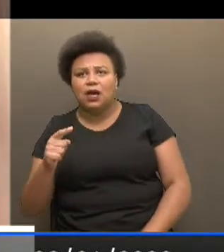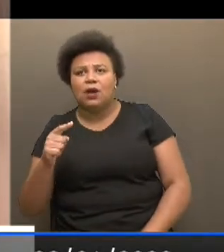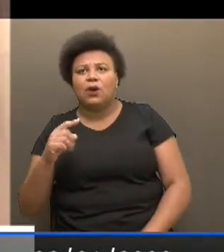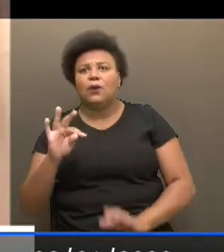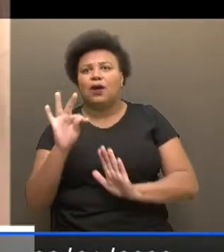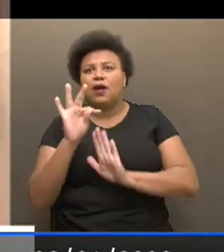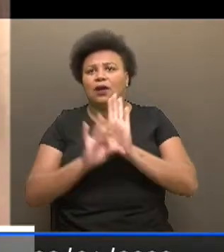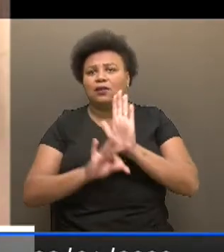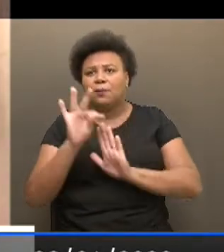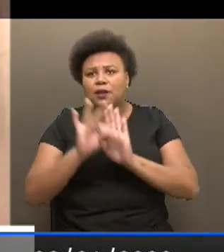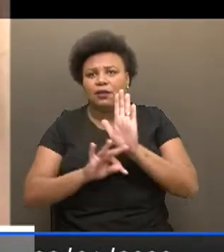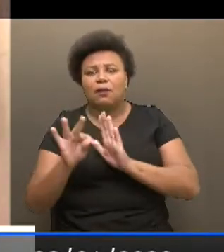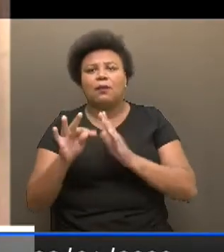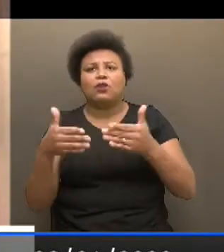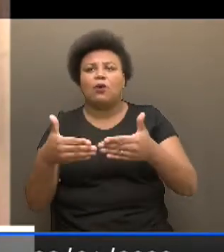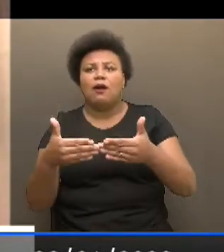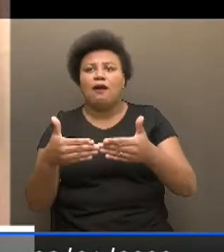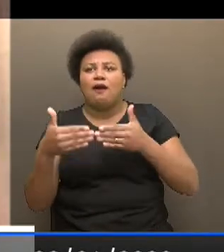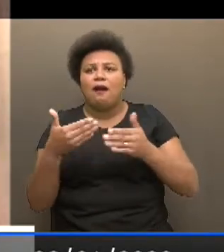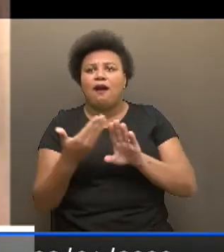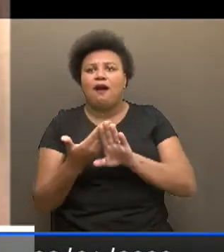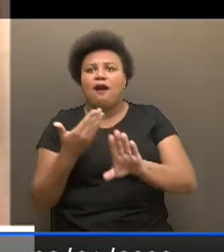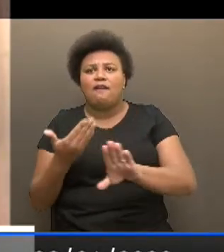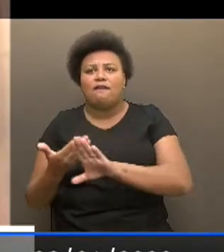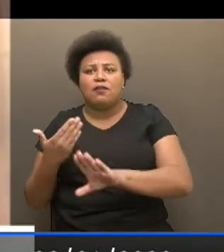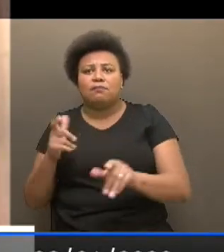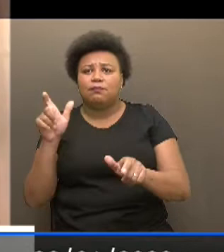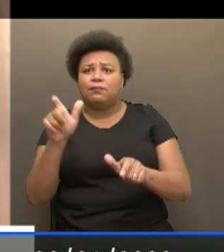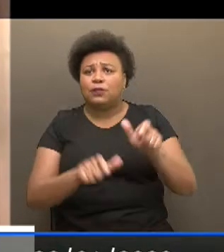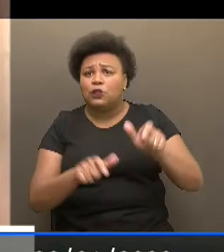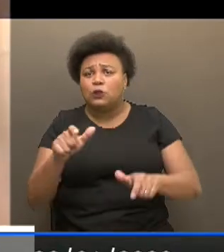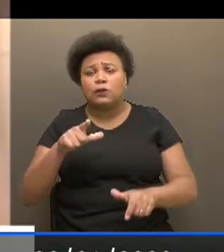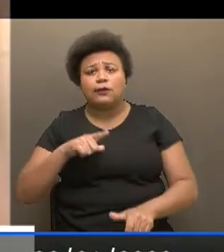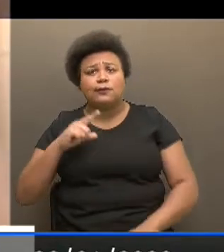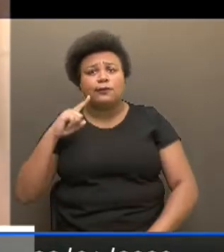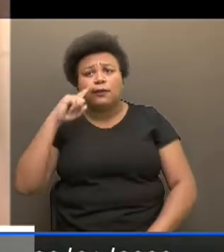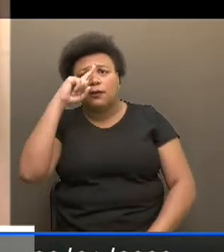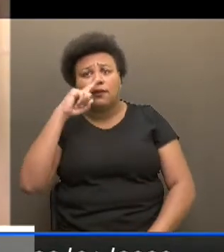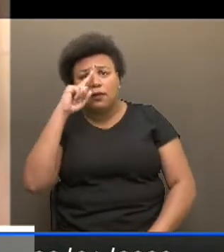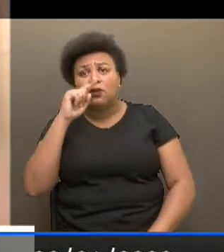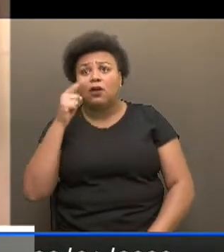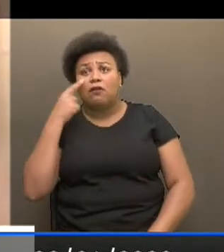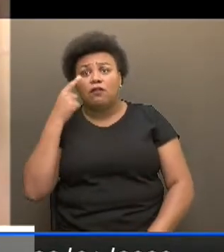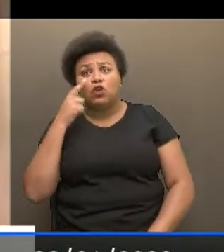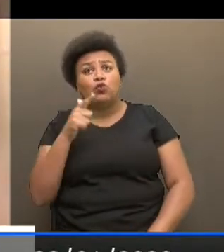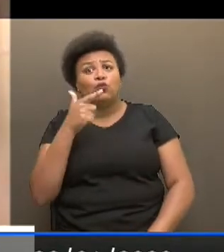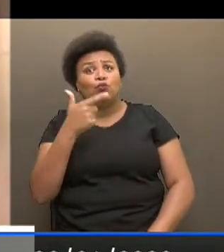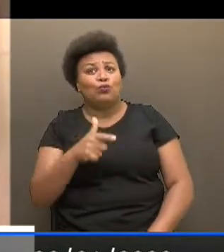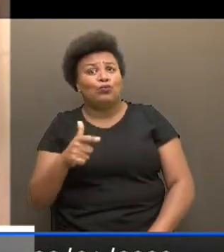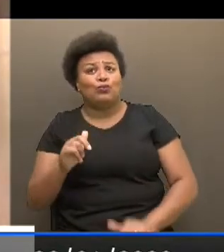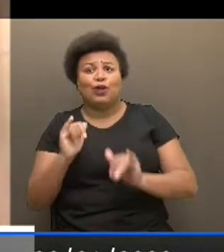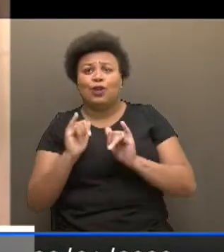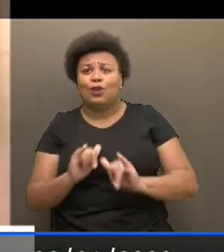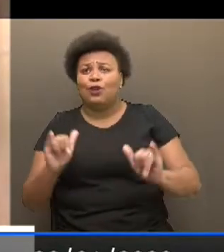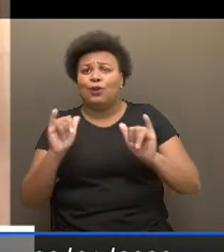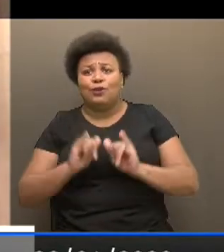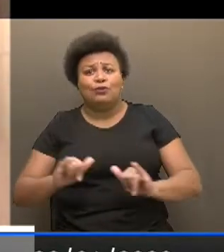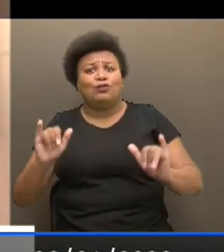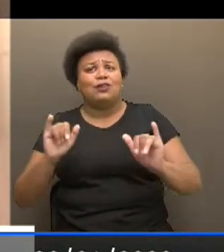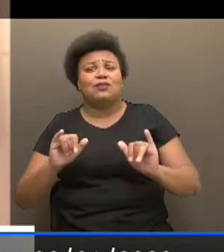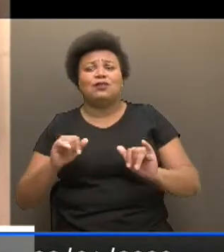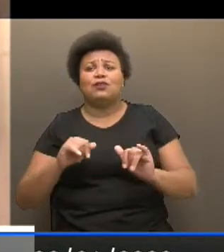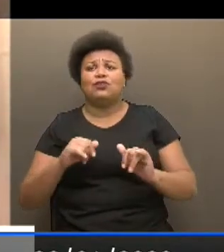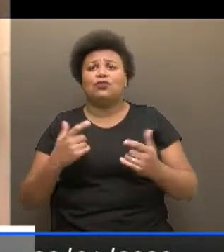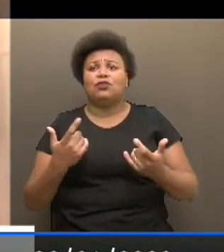das pessoas de risco, e veja um detalhe para todos. Não tem uma notícia de que alguém tenha desempregado alguém